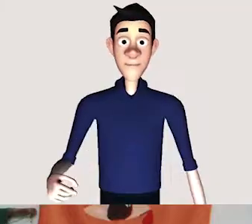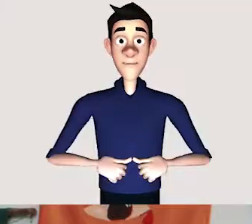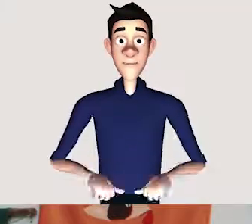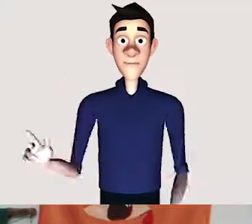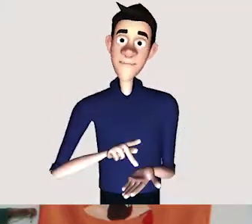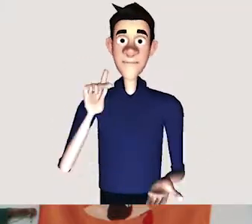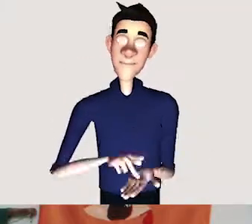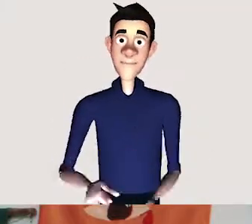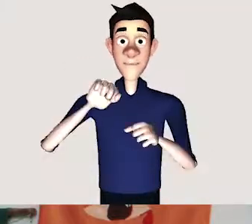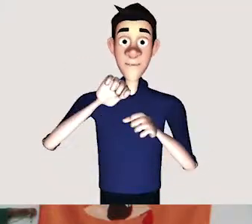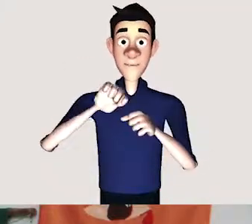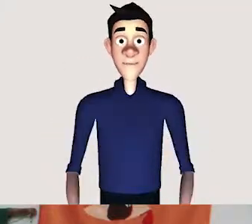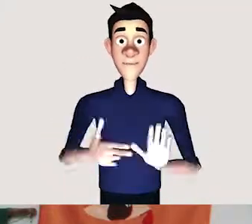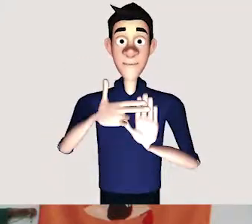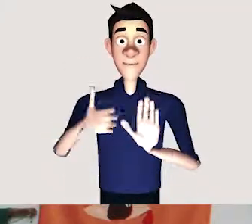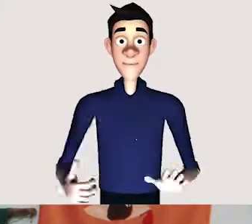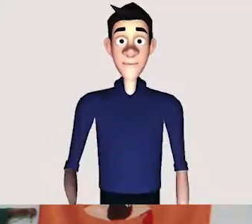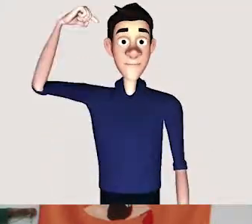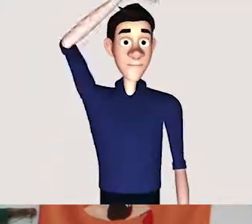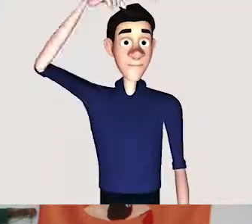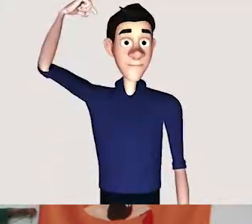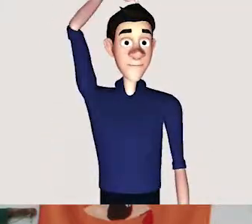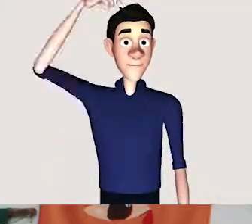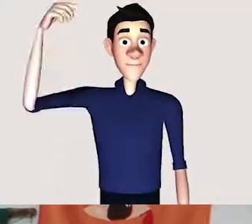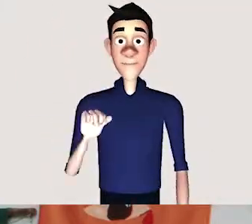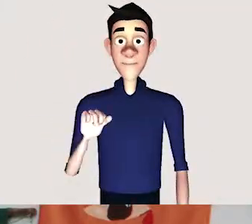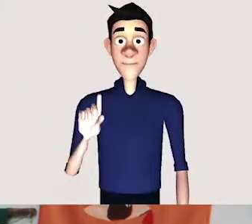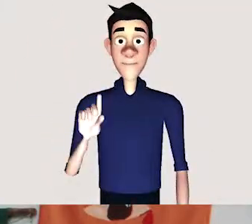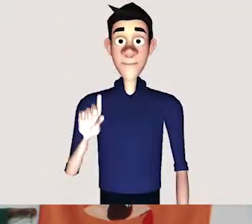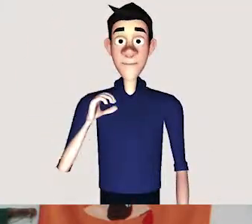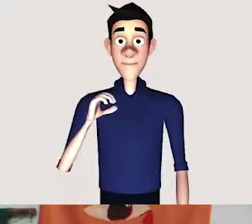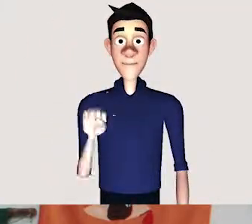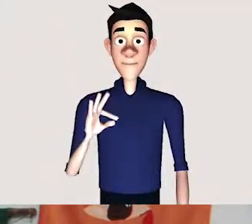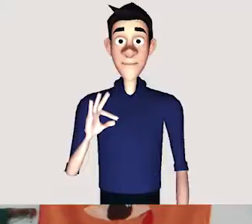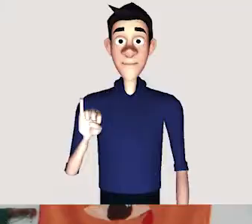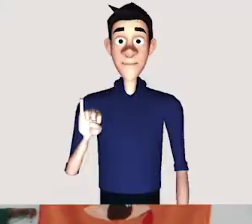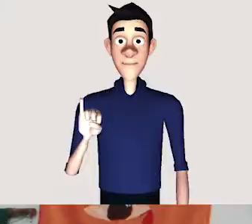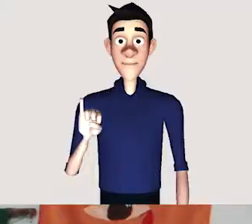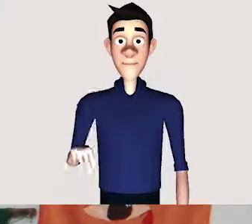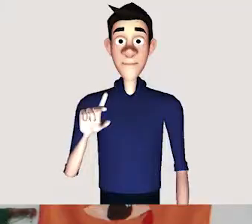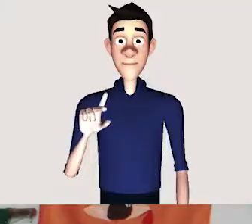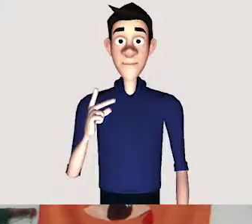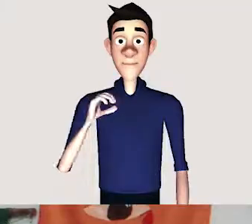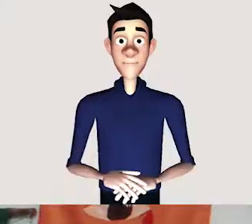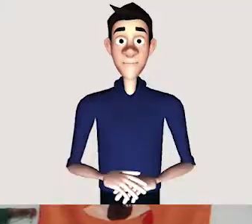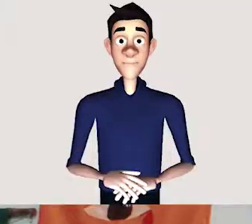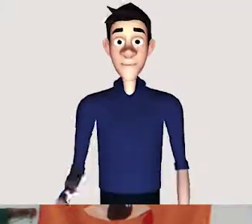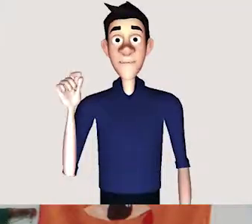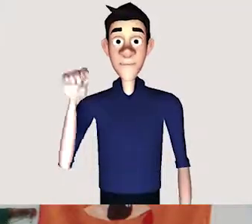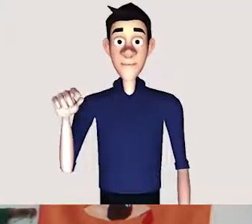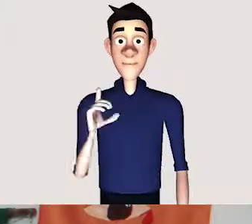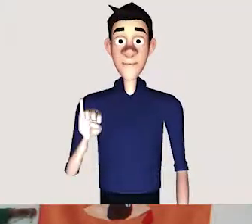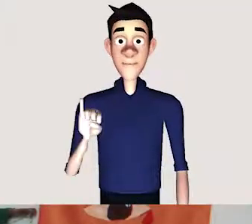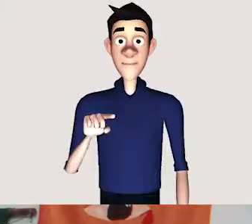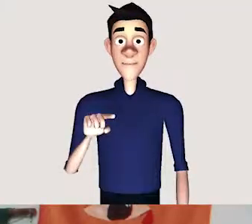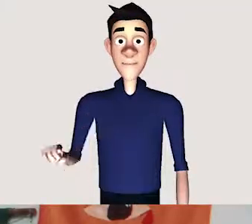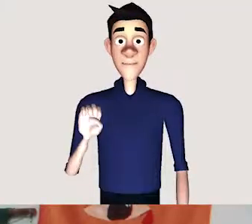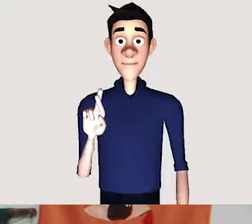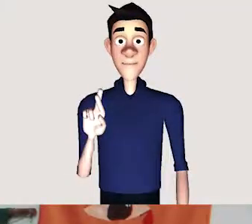uma referência a Santo Agostinho, que dizia a mesma coisa em relação ao tempo. Ele